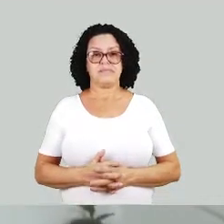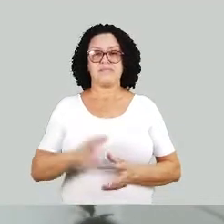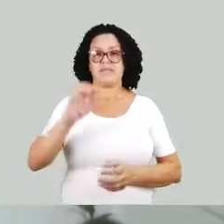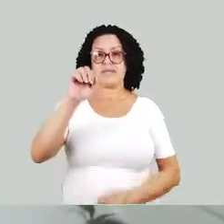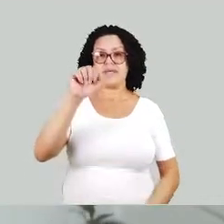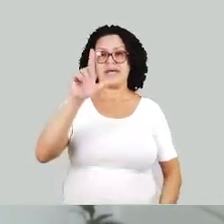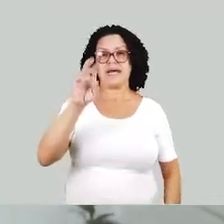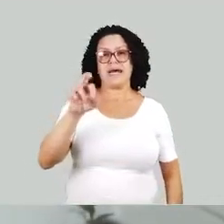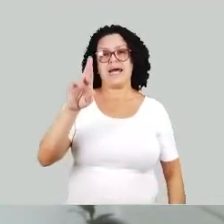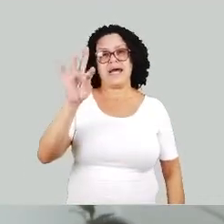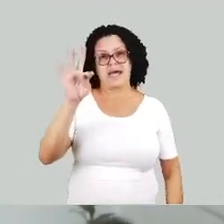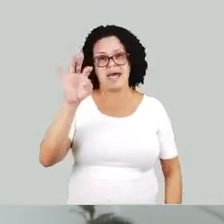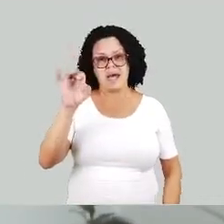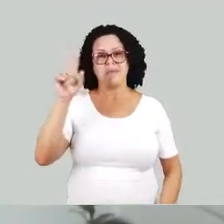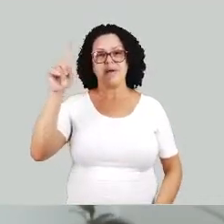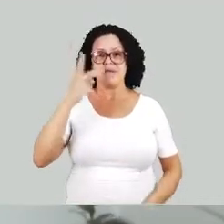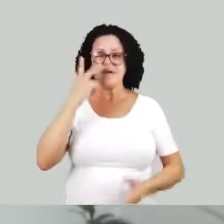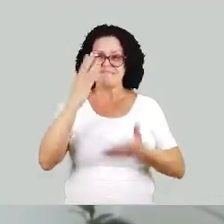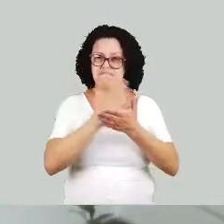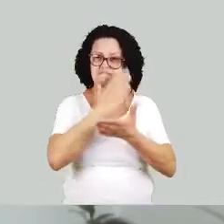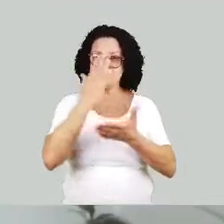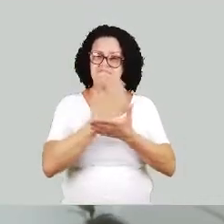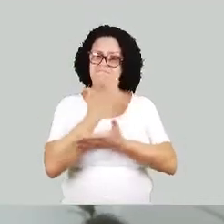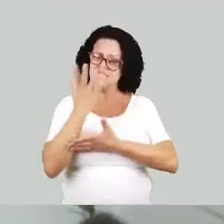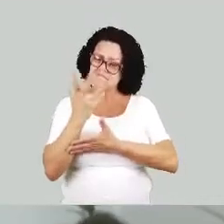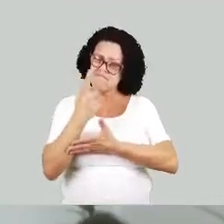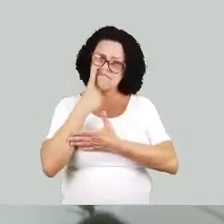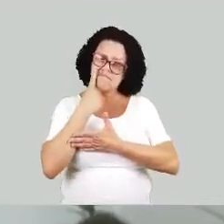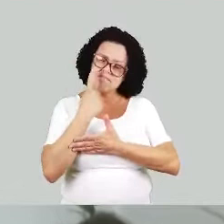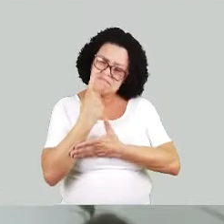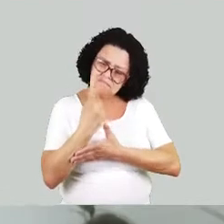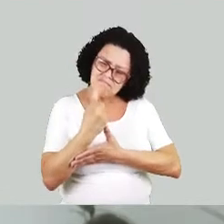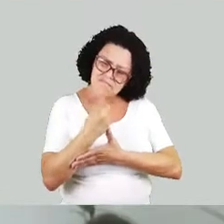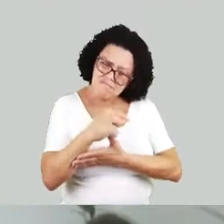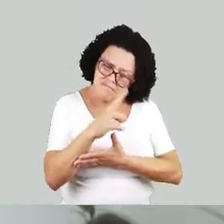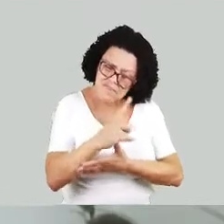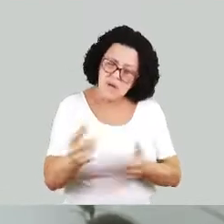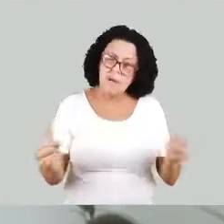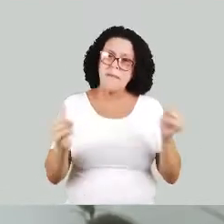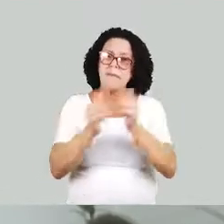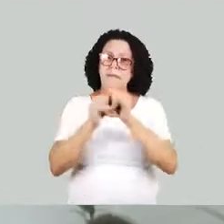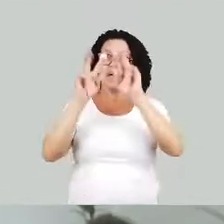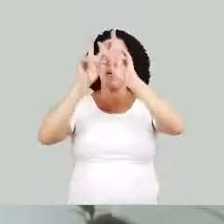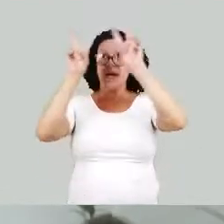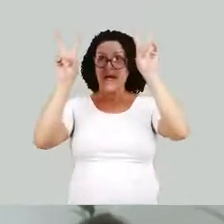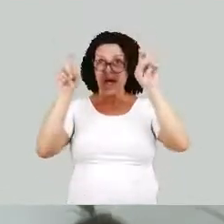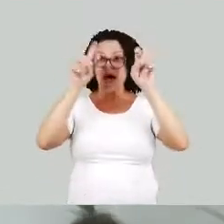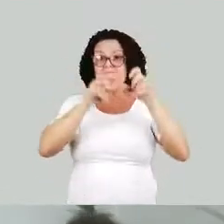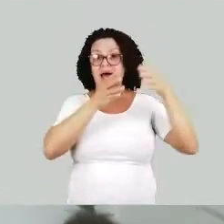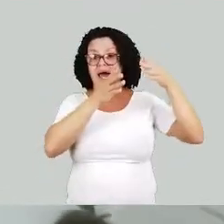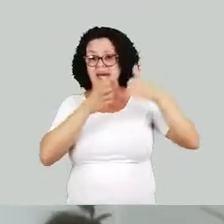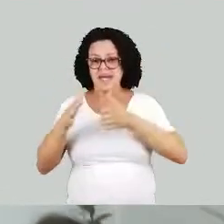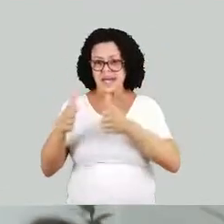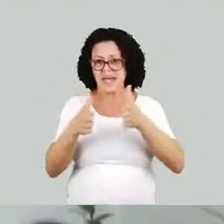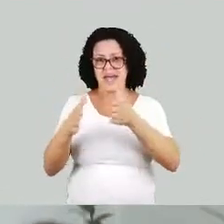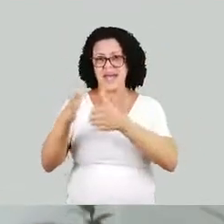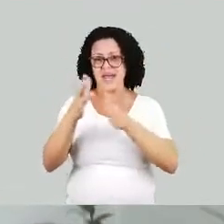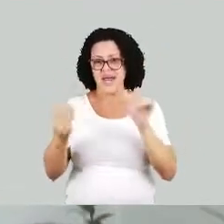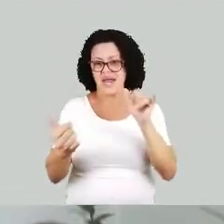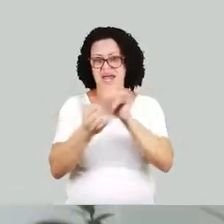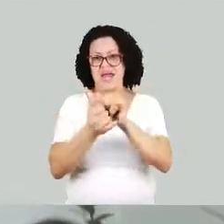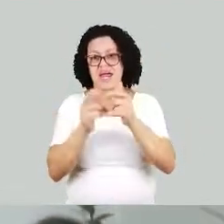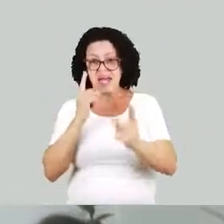Alberto Almeida tem uma obra muito interessante que se chama-se O Perdão como Caminho e o Caminho do